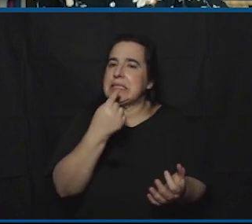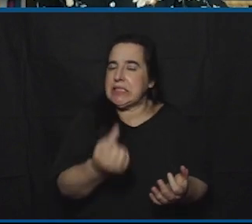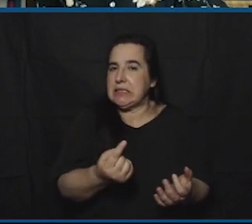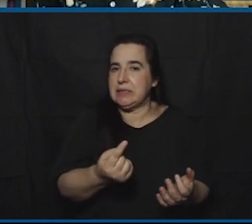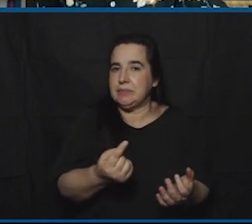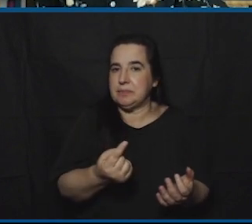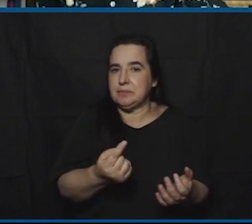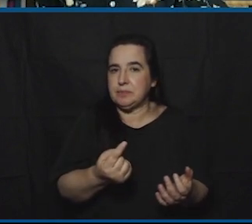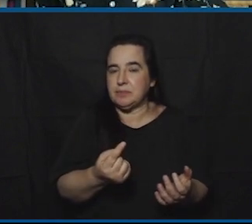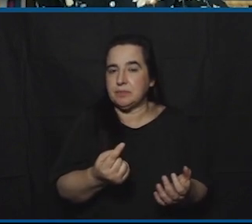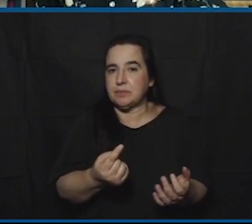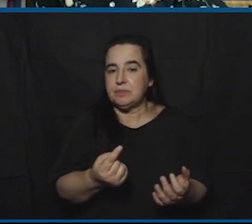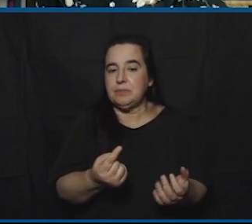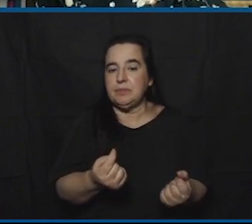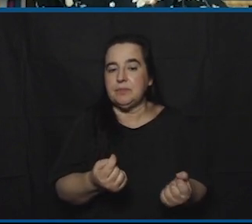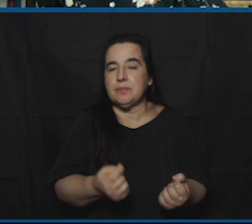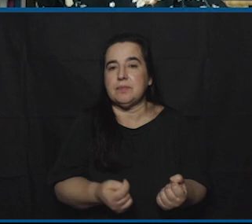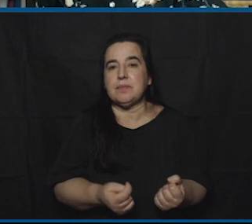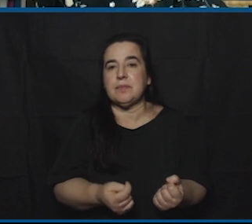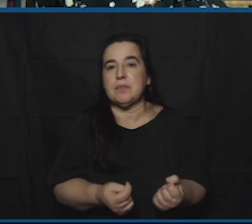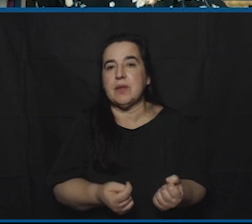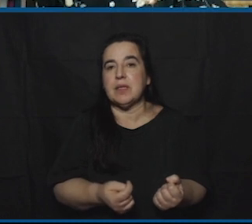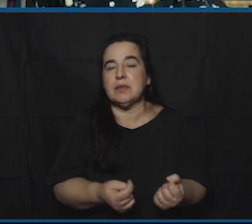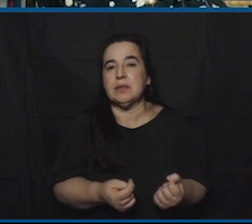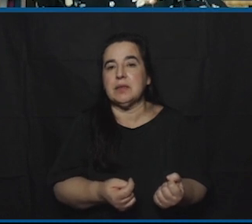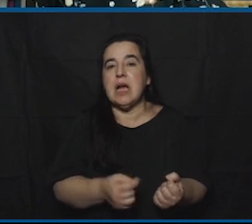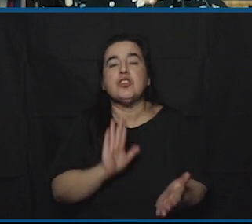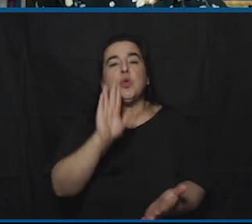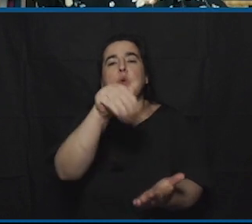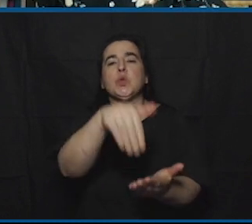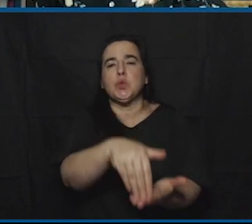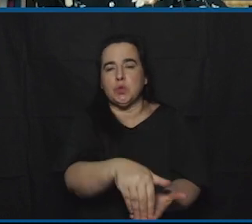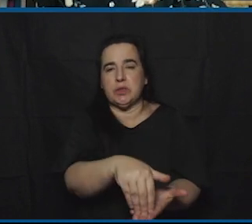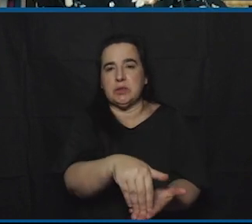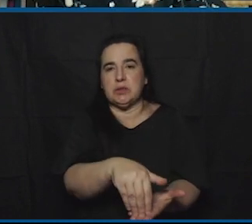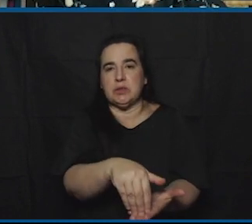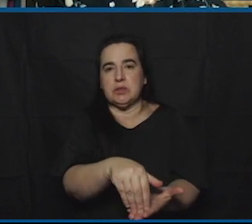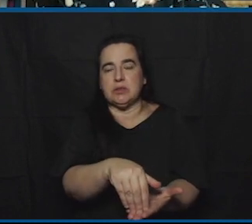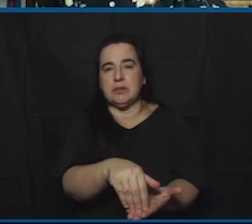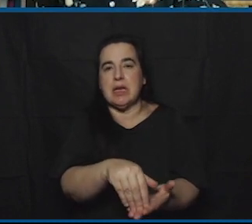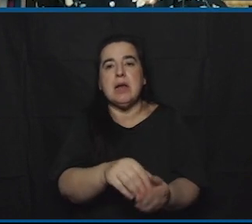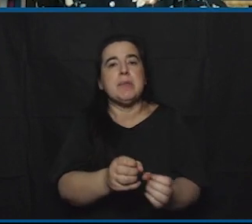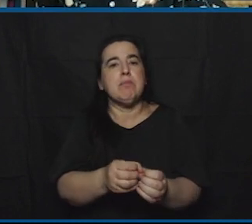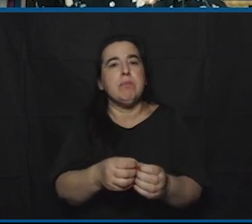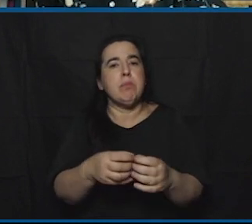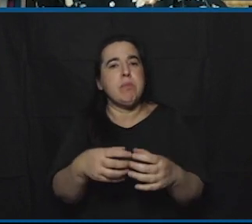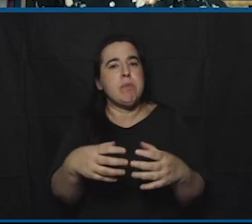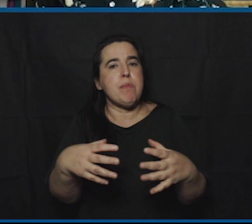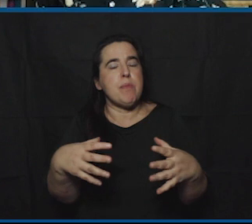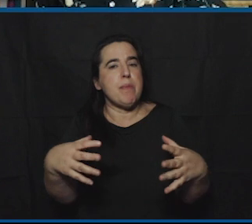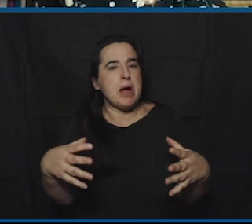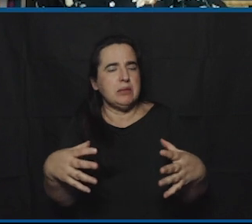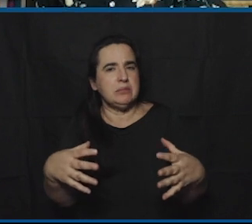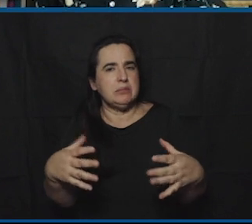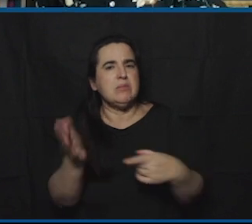que essas, como se diz, essas consequências eram progressivas.